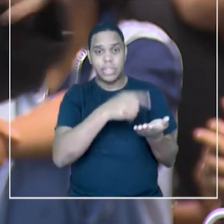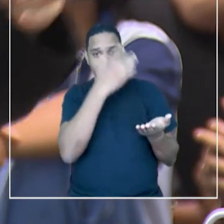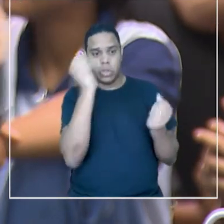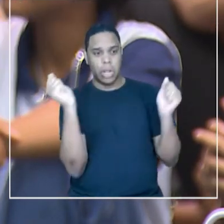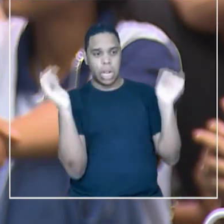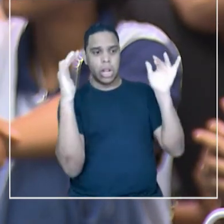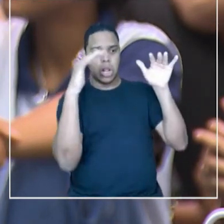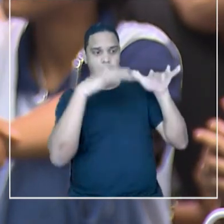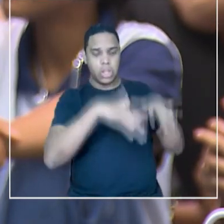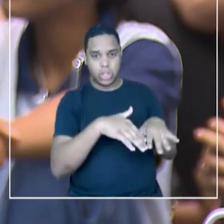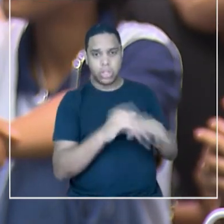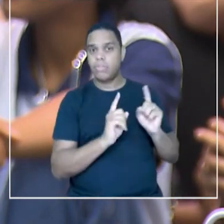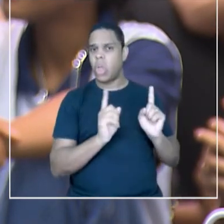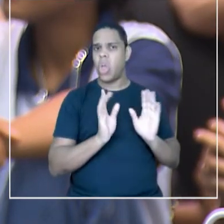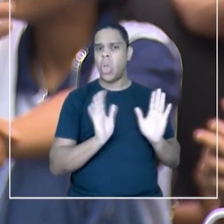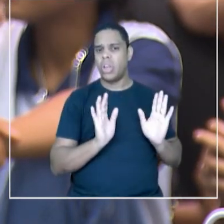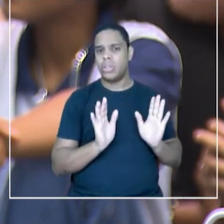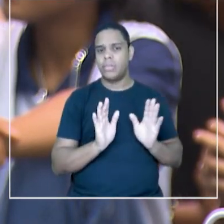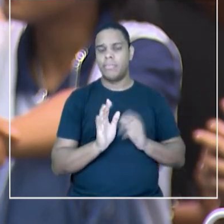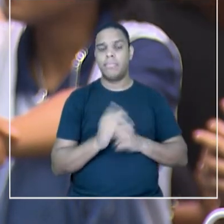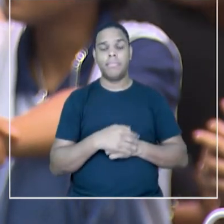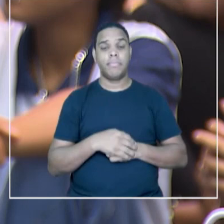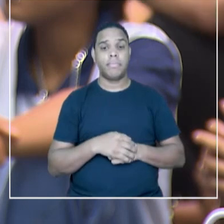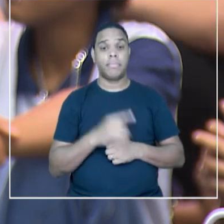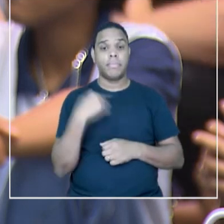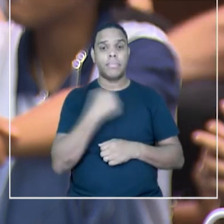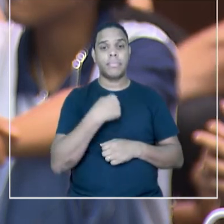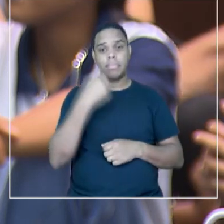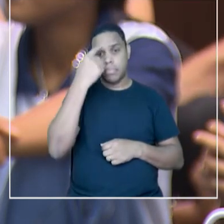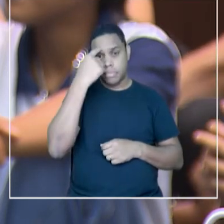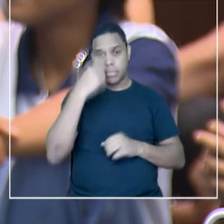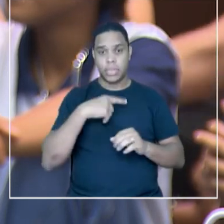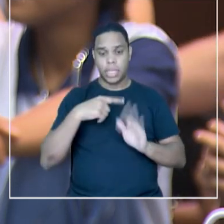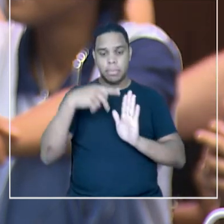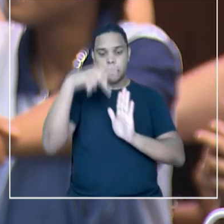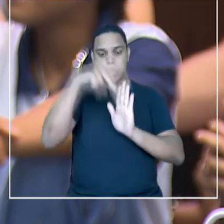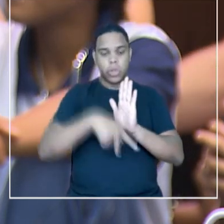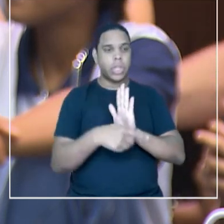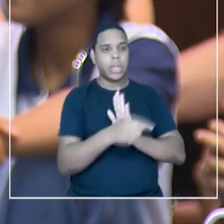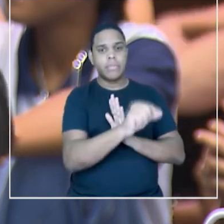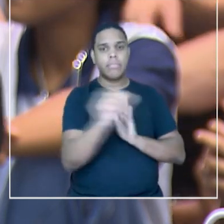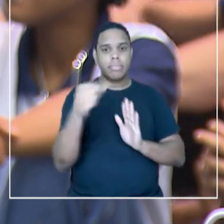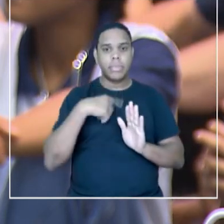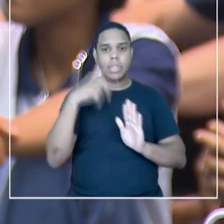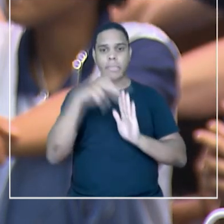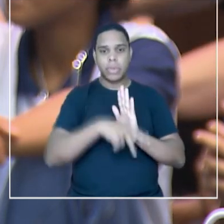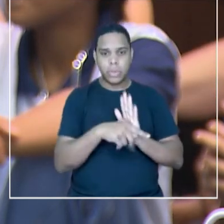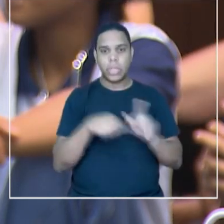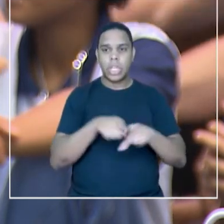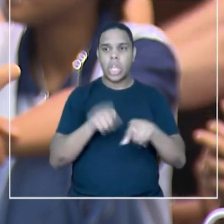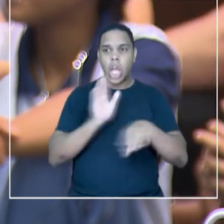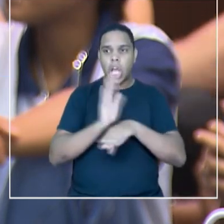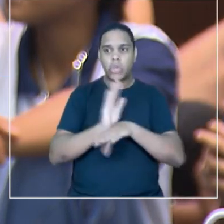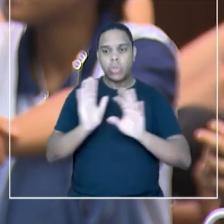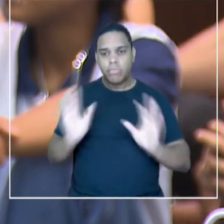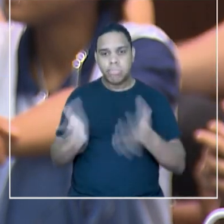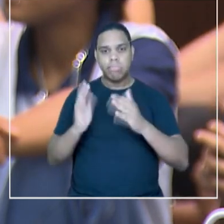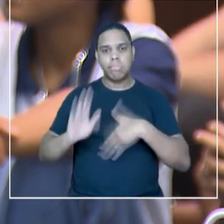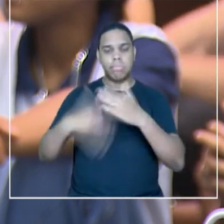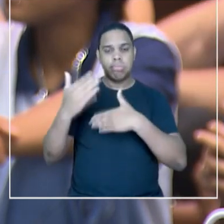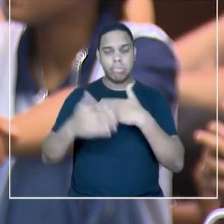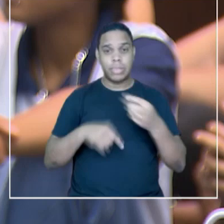lá e tem uma... Não, na verdade, a gente olha para os projetos que já existem, que são incríveis, e a gente vai lá e potencializa de 3